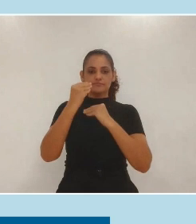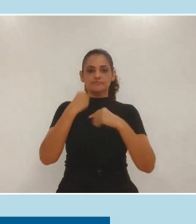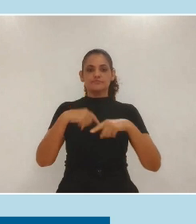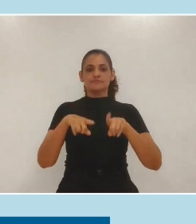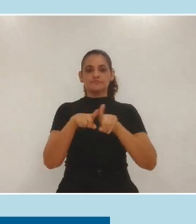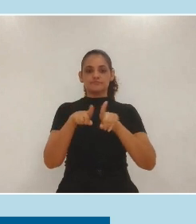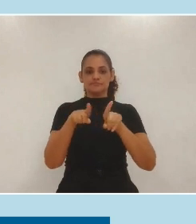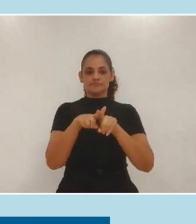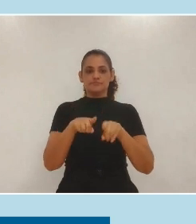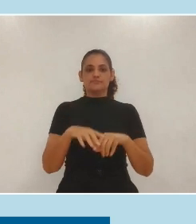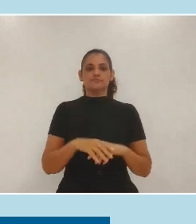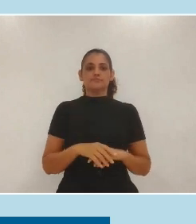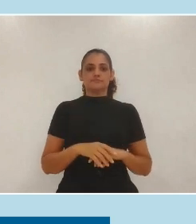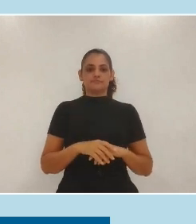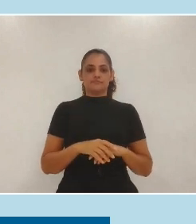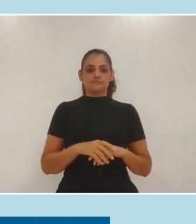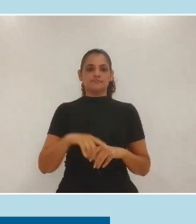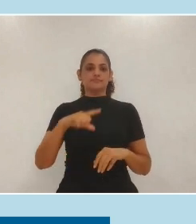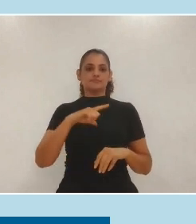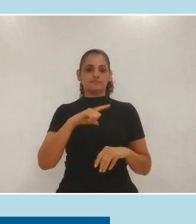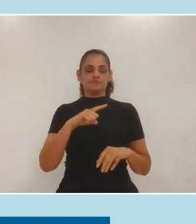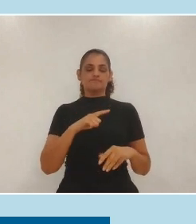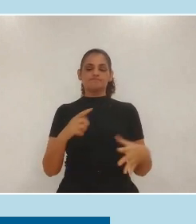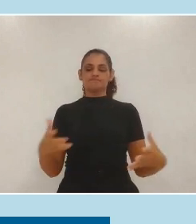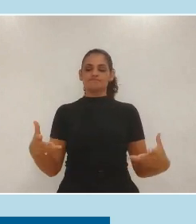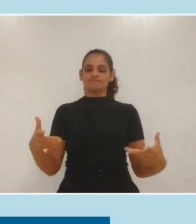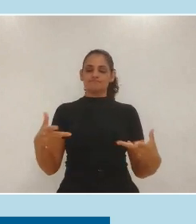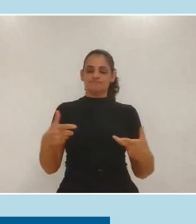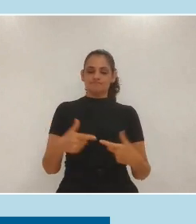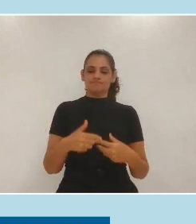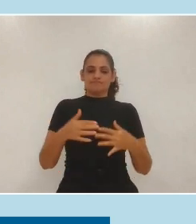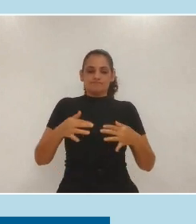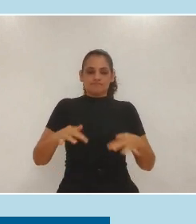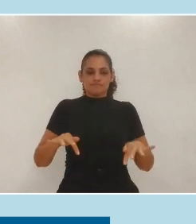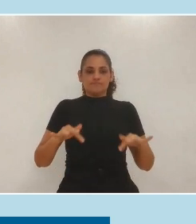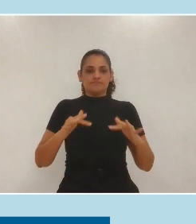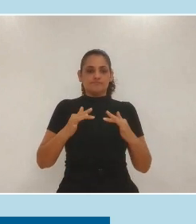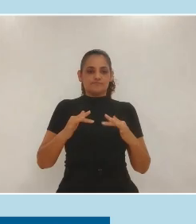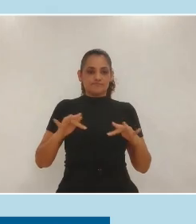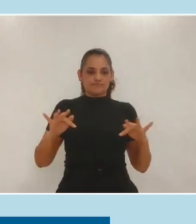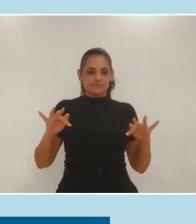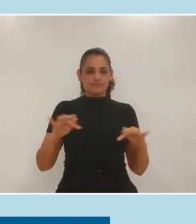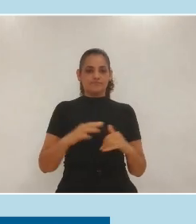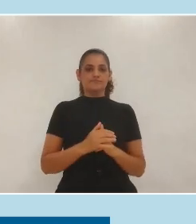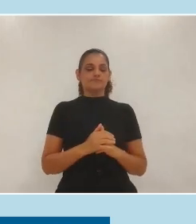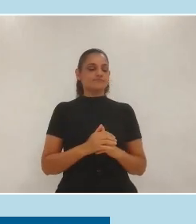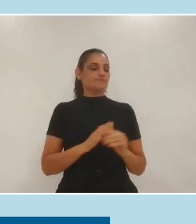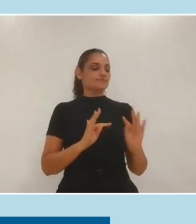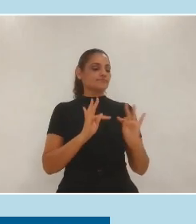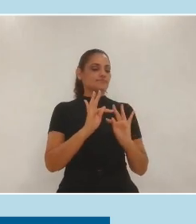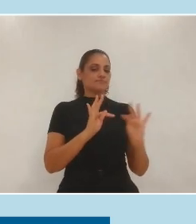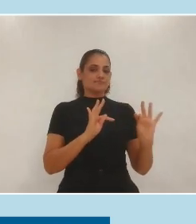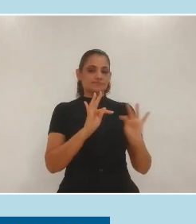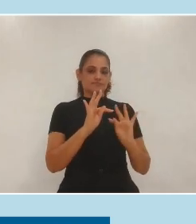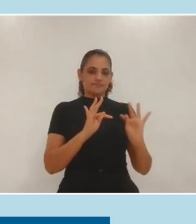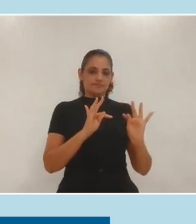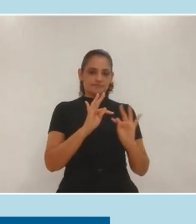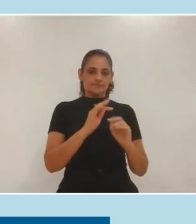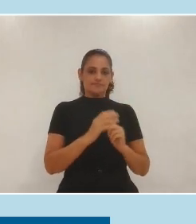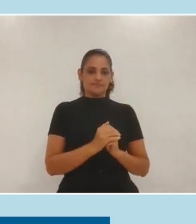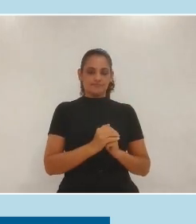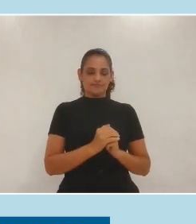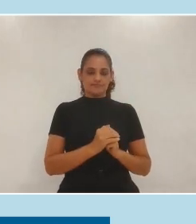maior, o manejo da dor. A base do tratamento para a síndrome de